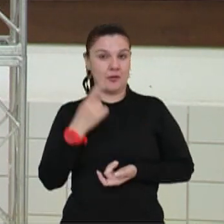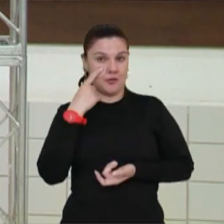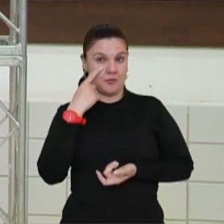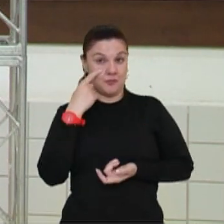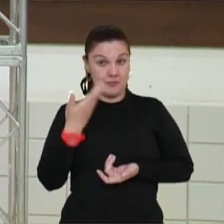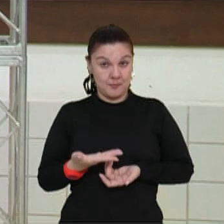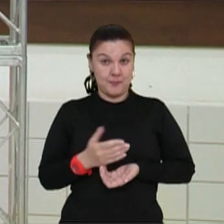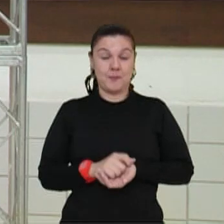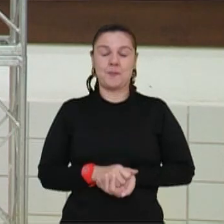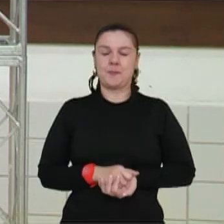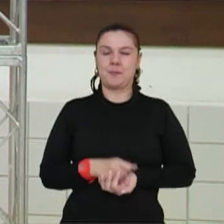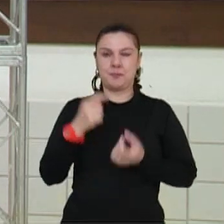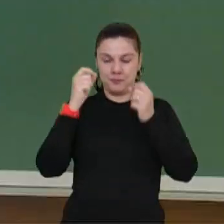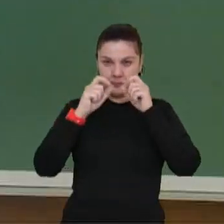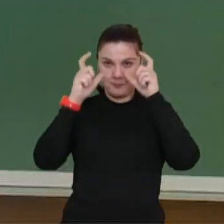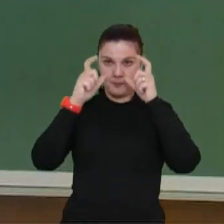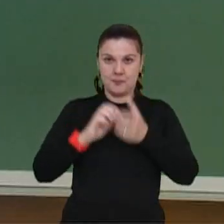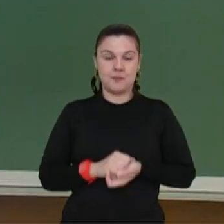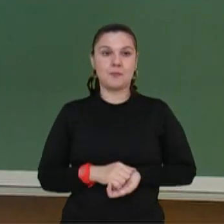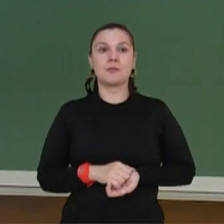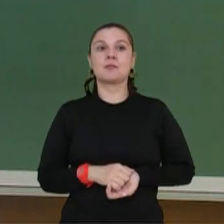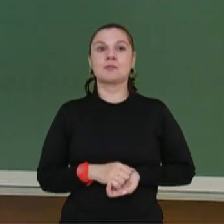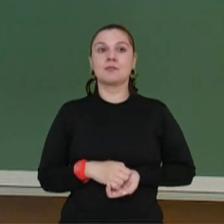ver como é que isso funciona? Preste atenção.